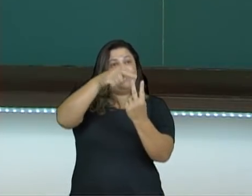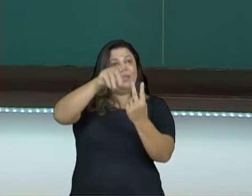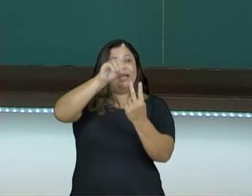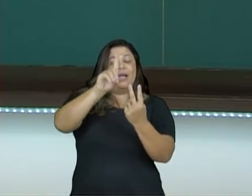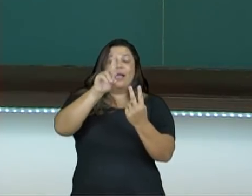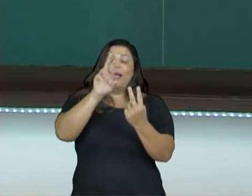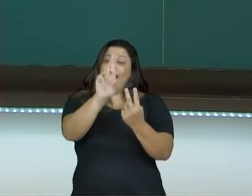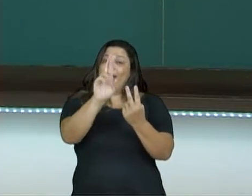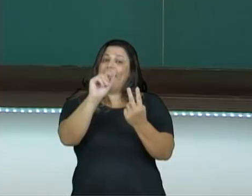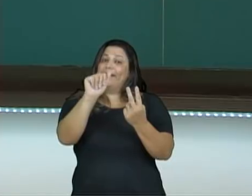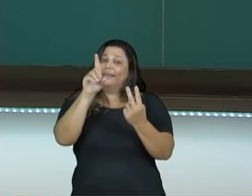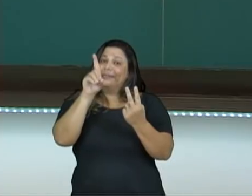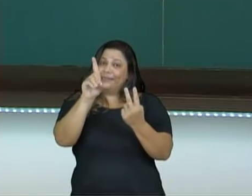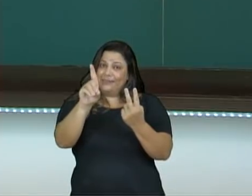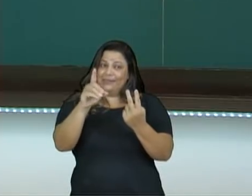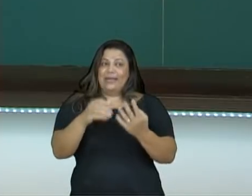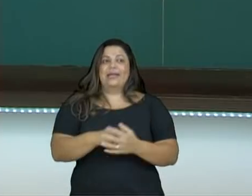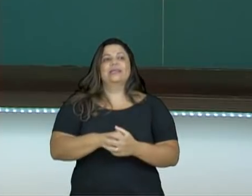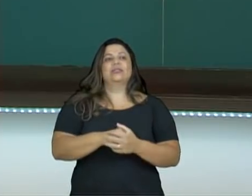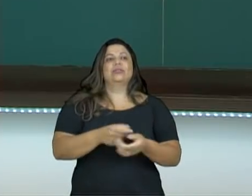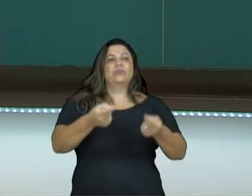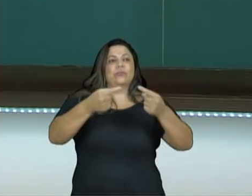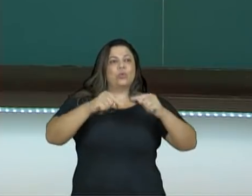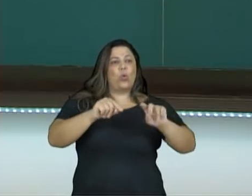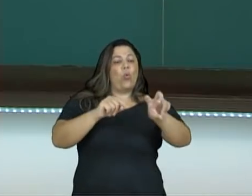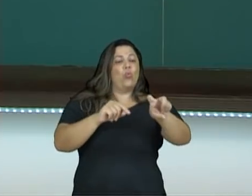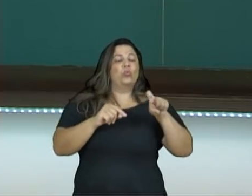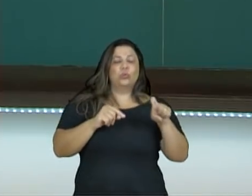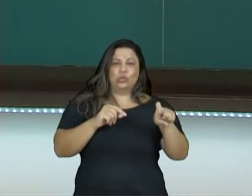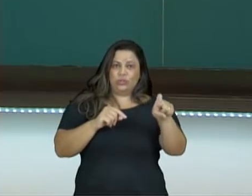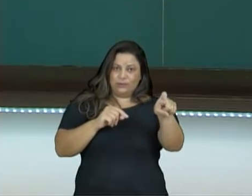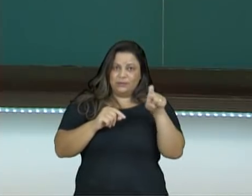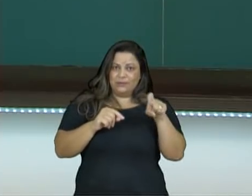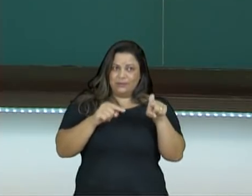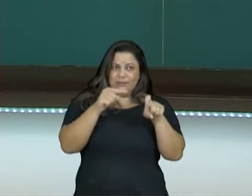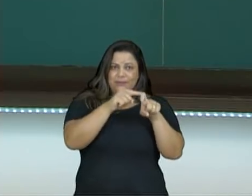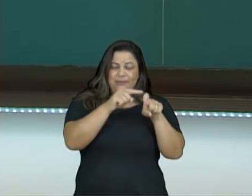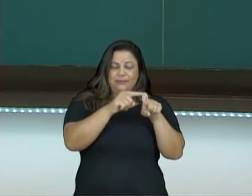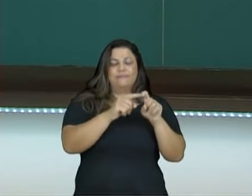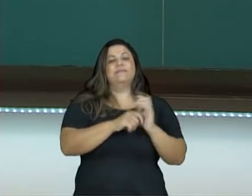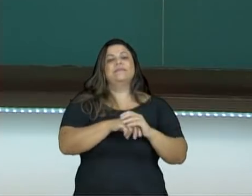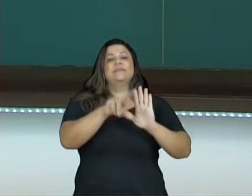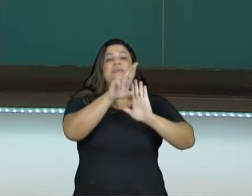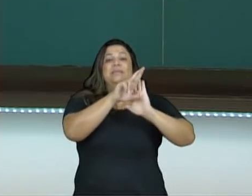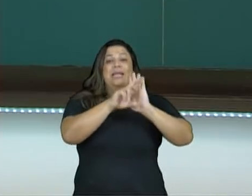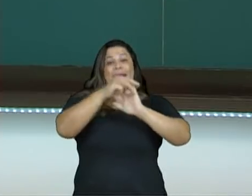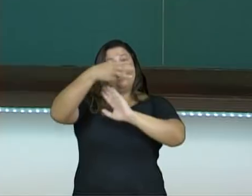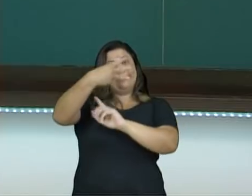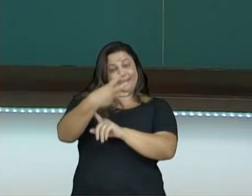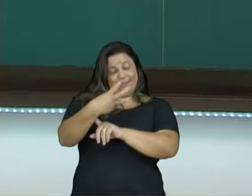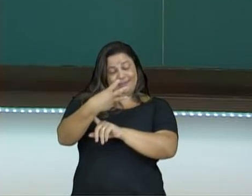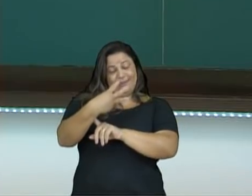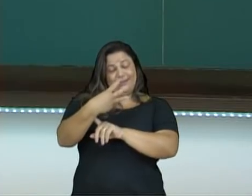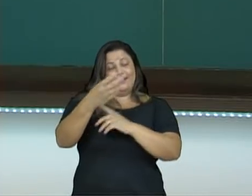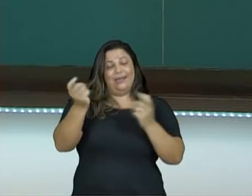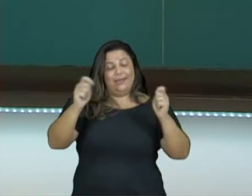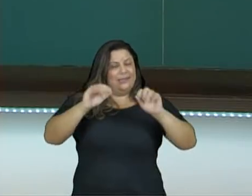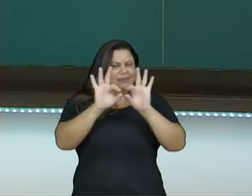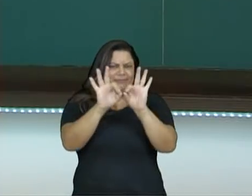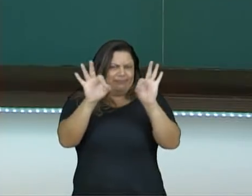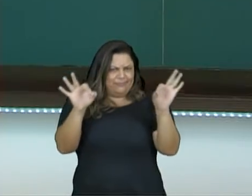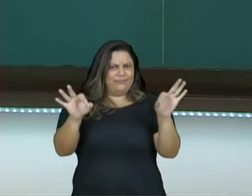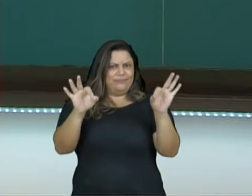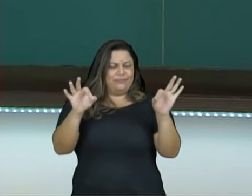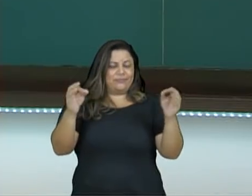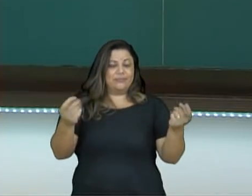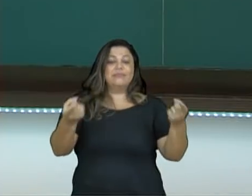queira em graus vai ser o x radianos. Então, regra de três simples, multiplicamos lá cruzado e conseguimos transformar o ângulo que está